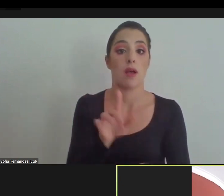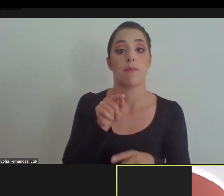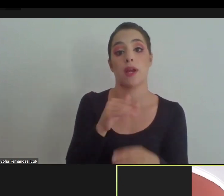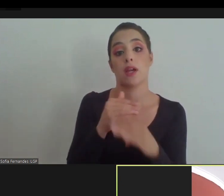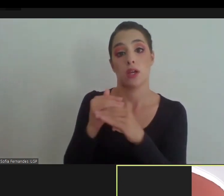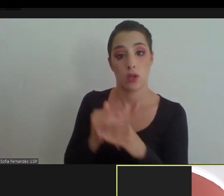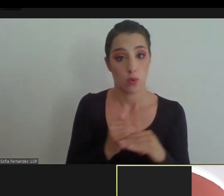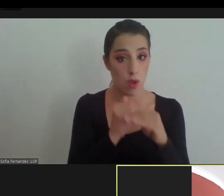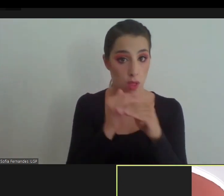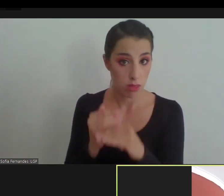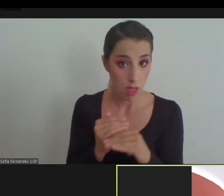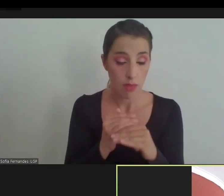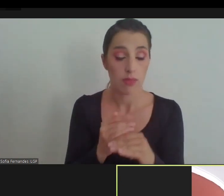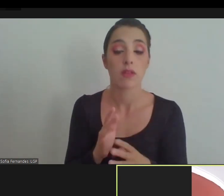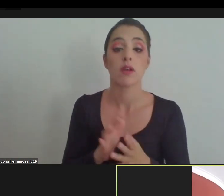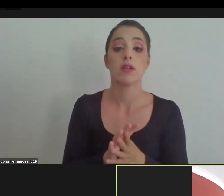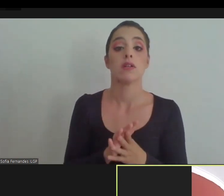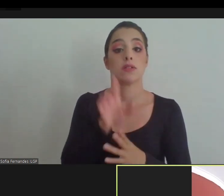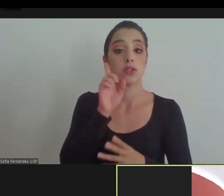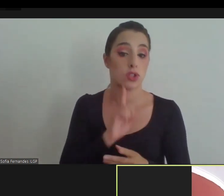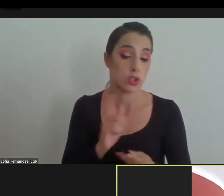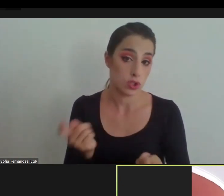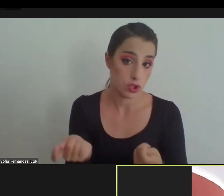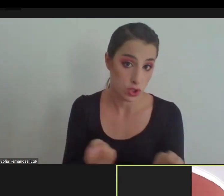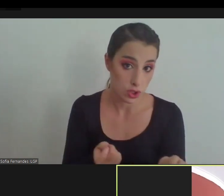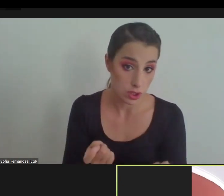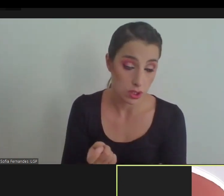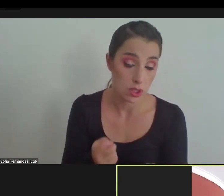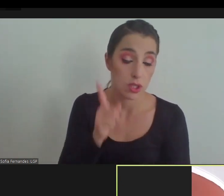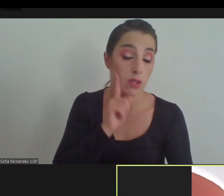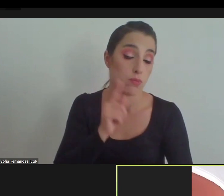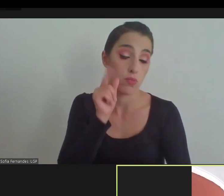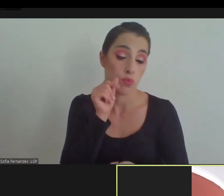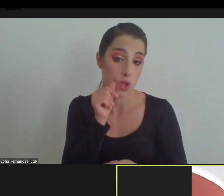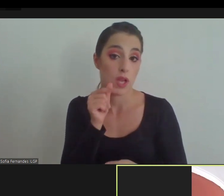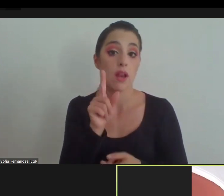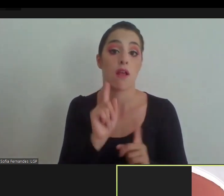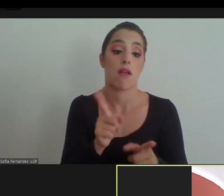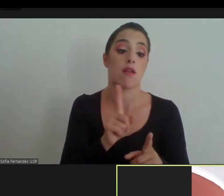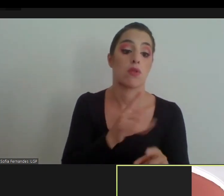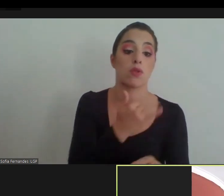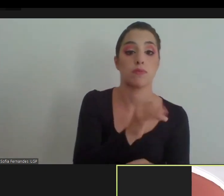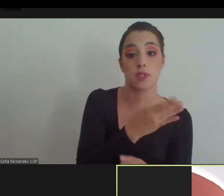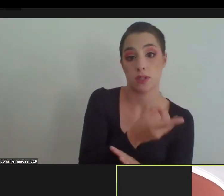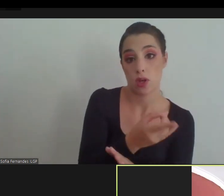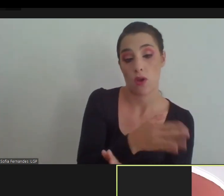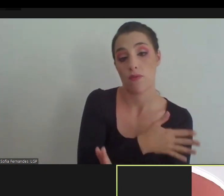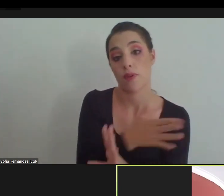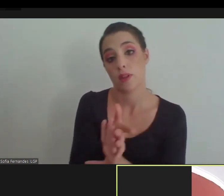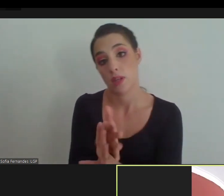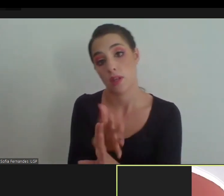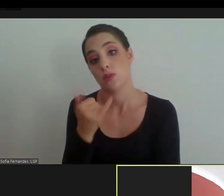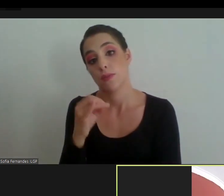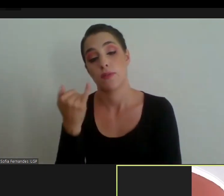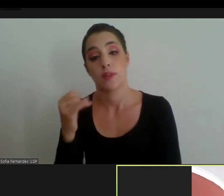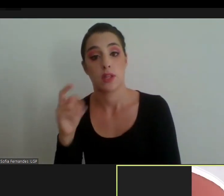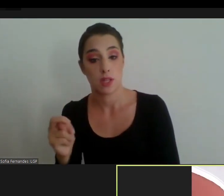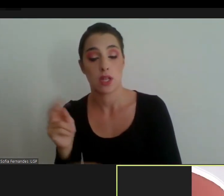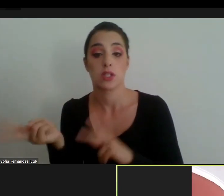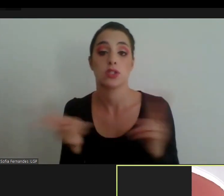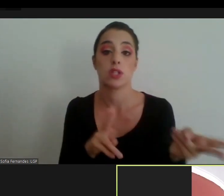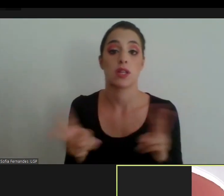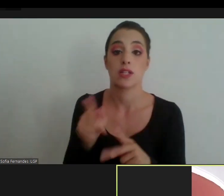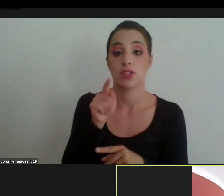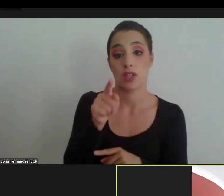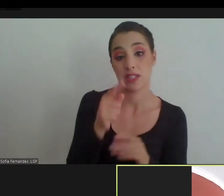de género, uma estratégia 2019-2023, que termina este ano, e nesta estratégia, no ponto